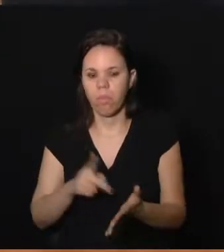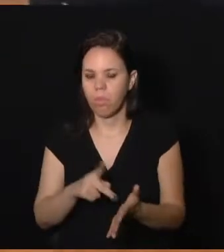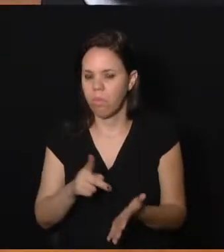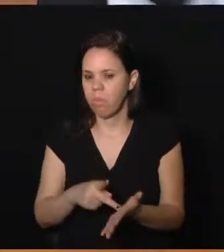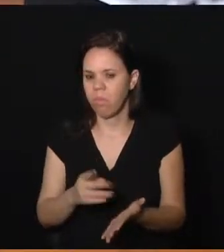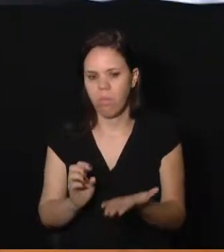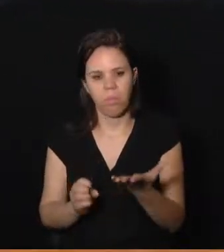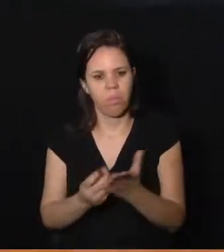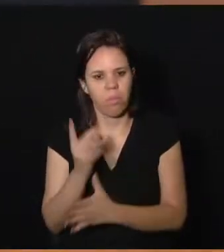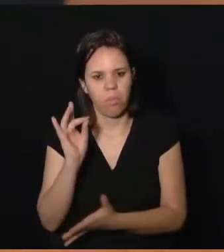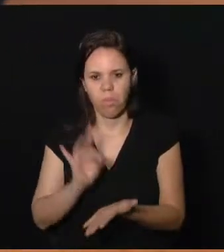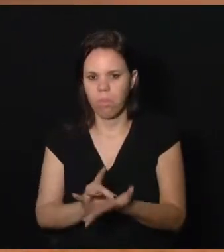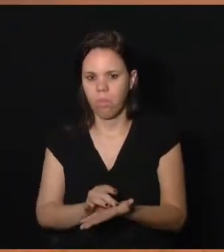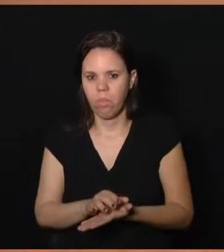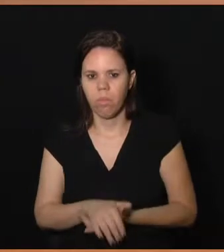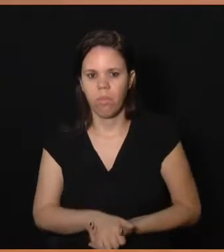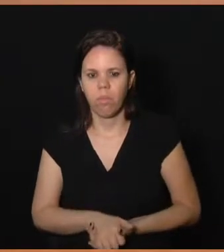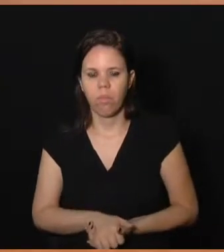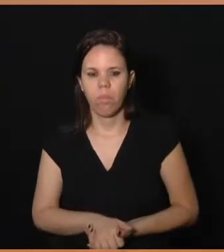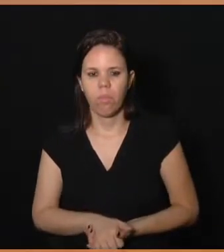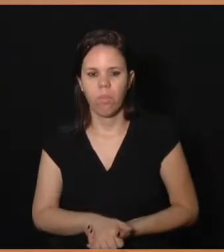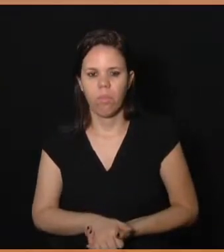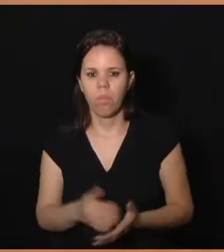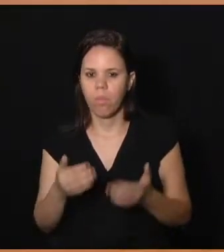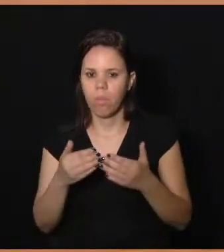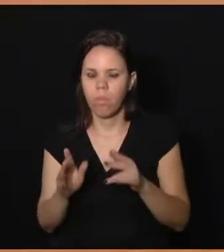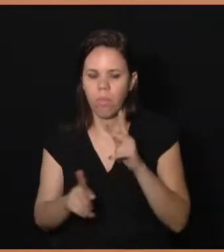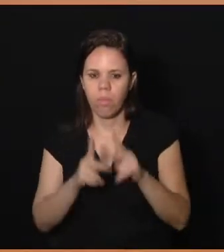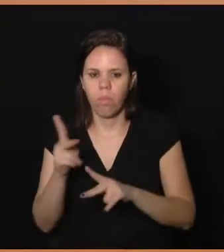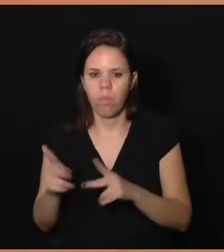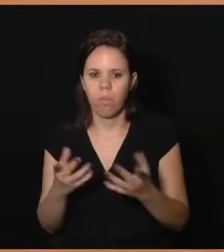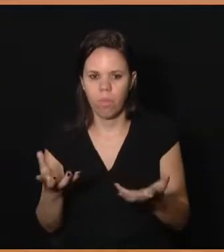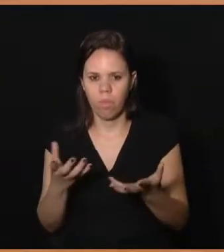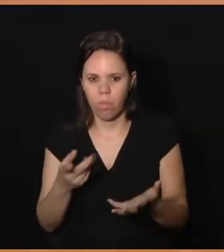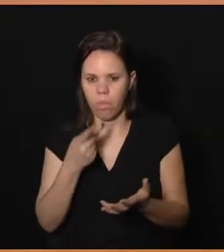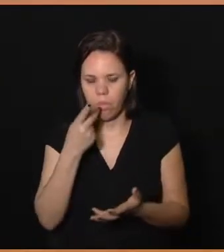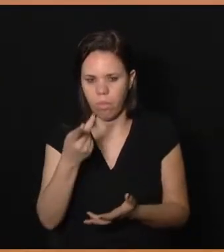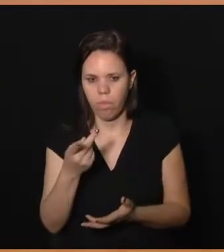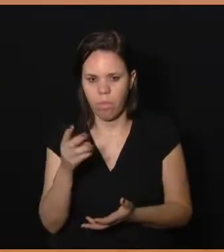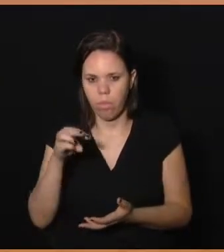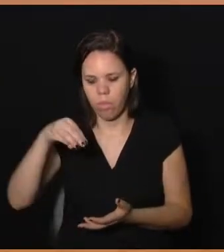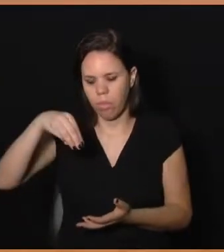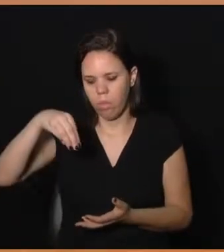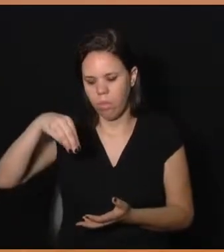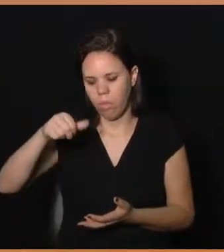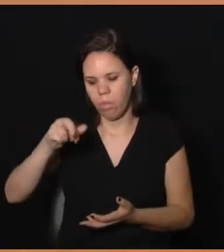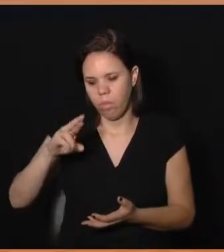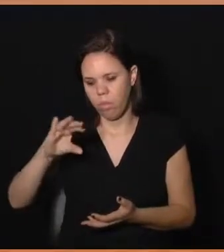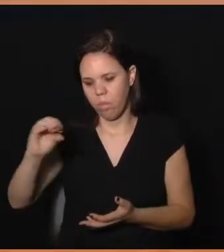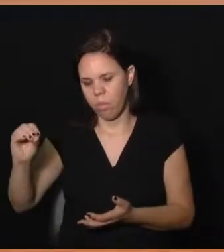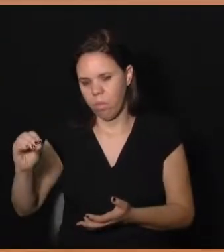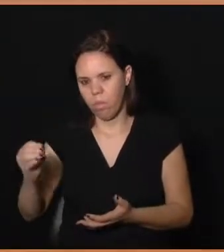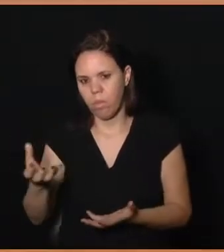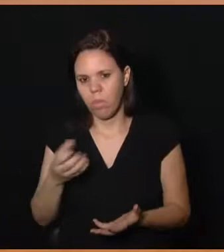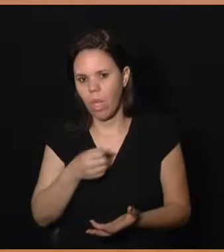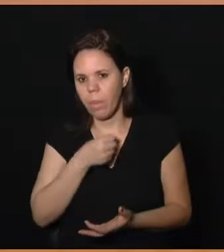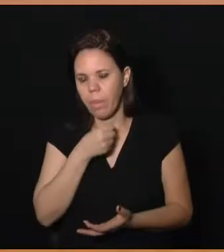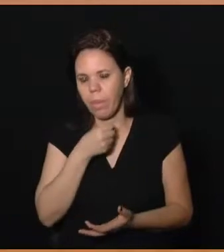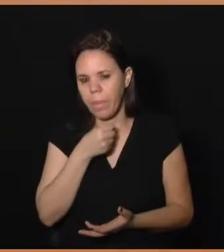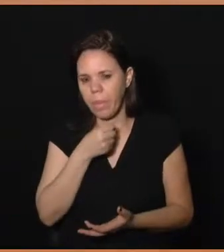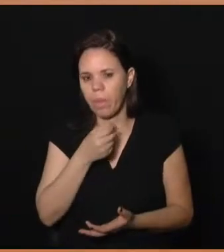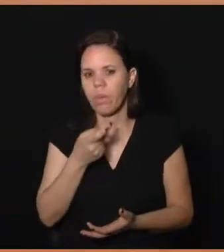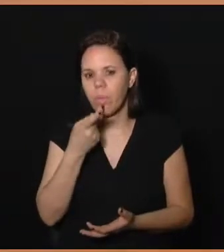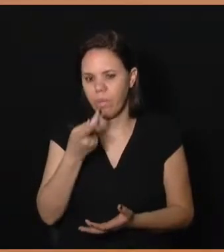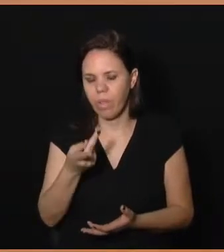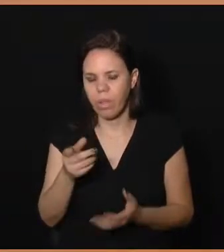de efetividade. Então, vou abrir a palavra, o Márcio Barbado pediu e o microfone também está